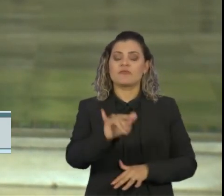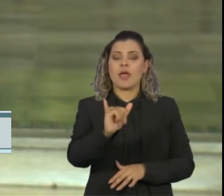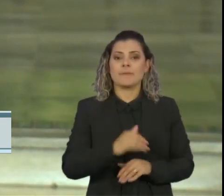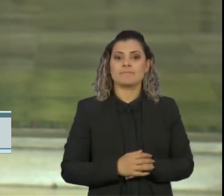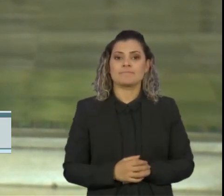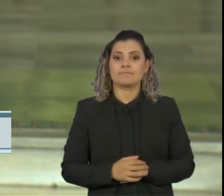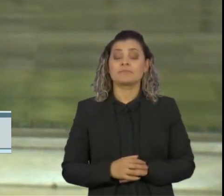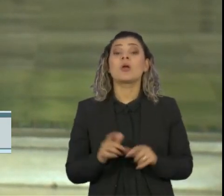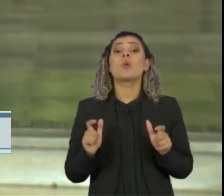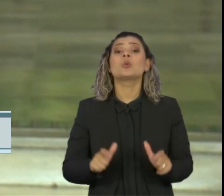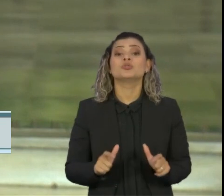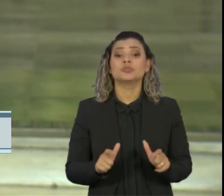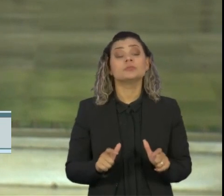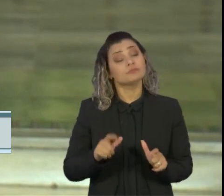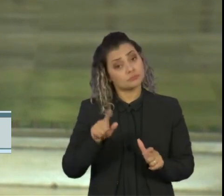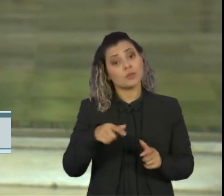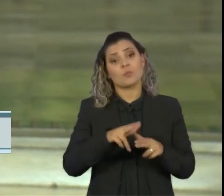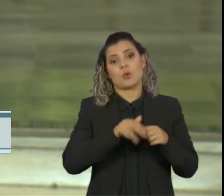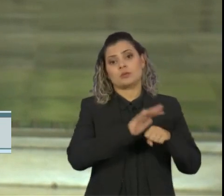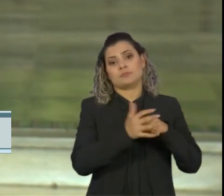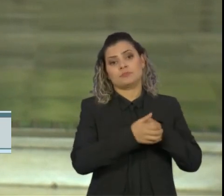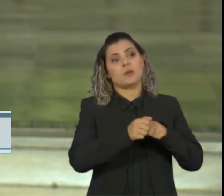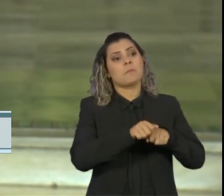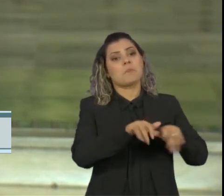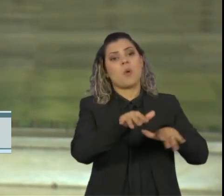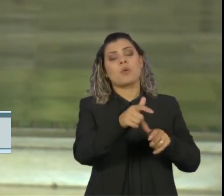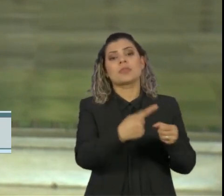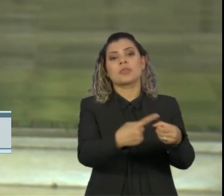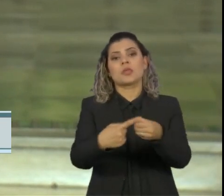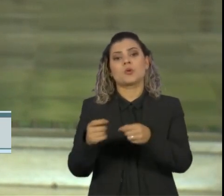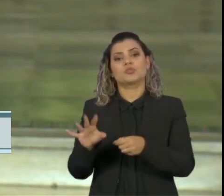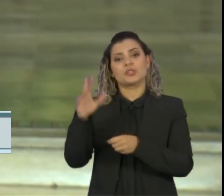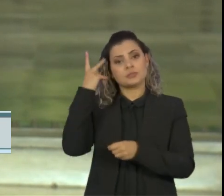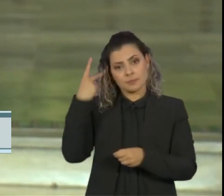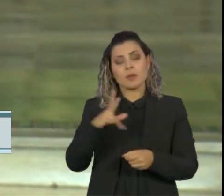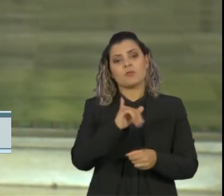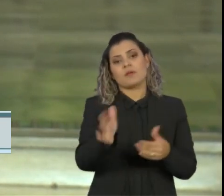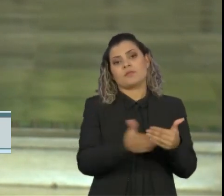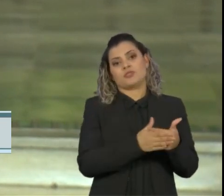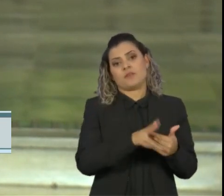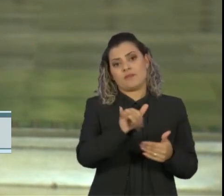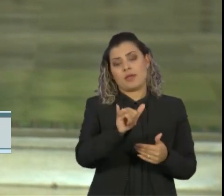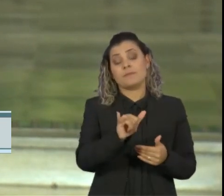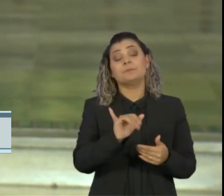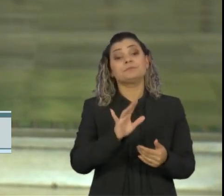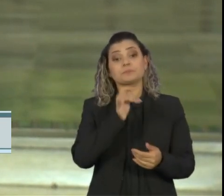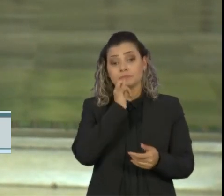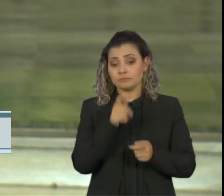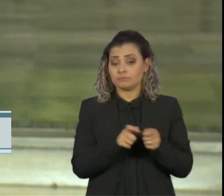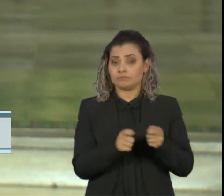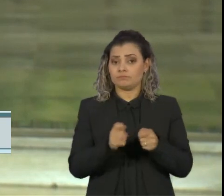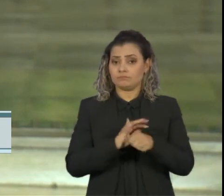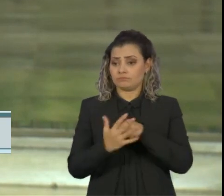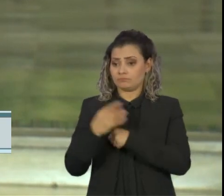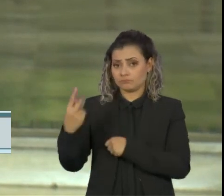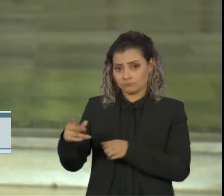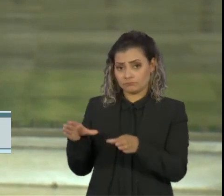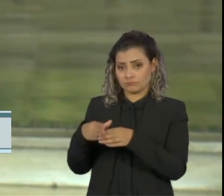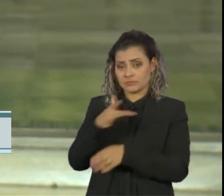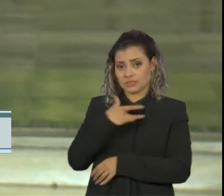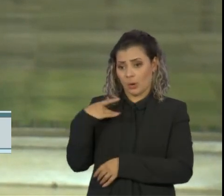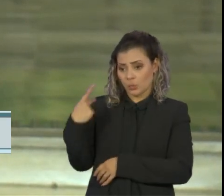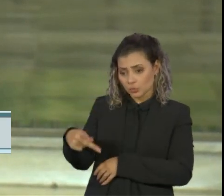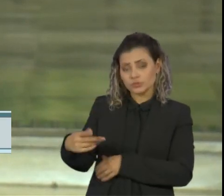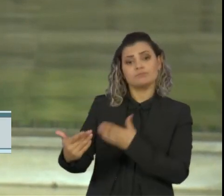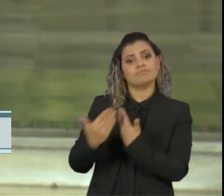intensificação da epidemia em algumas áreas no interior do estado de São Paulo. um centro de contingência, o nosso